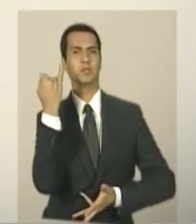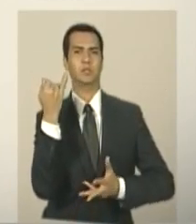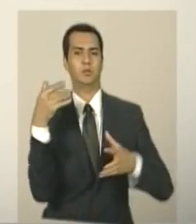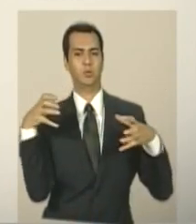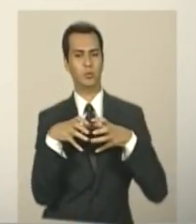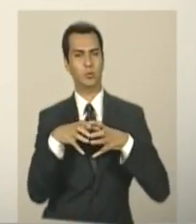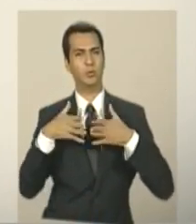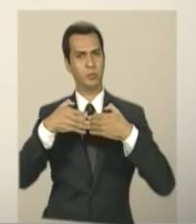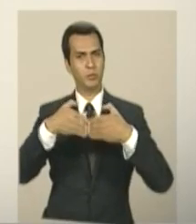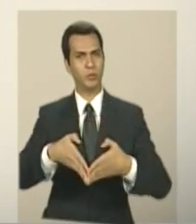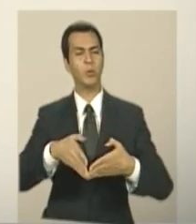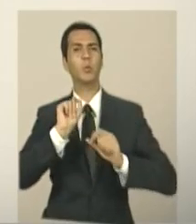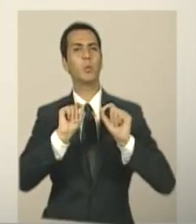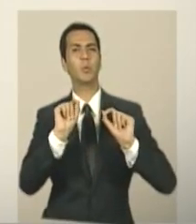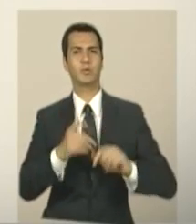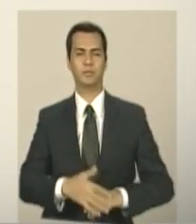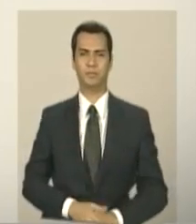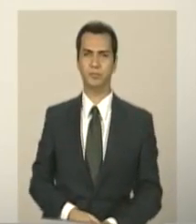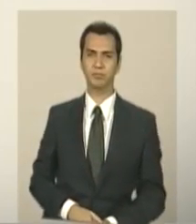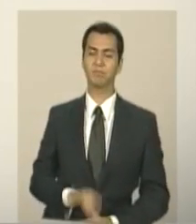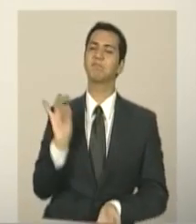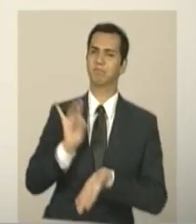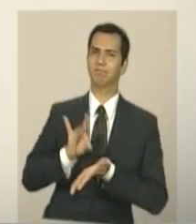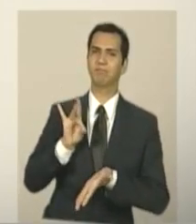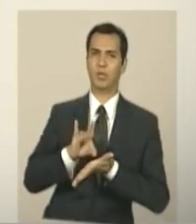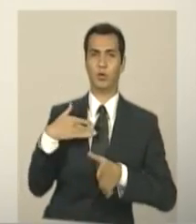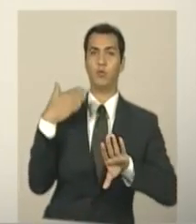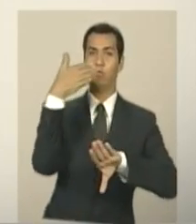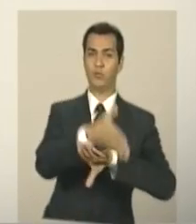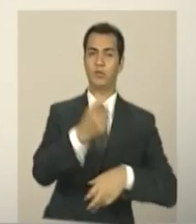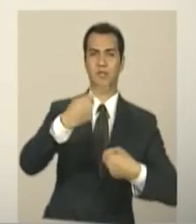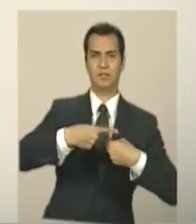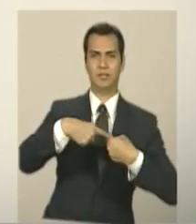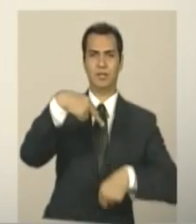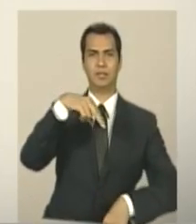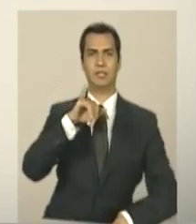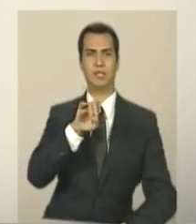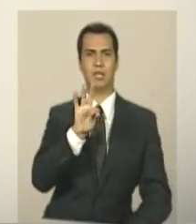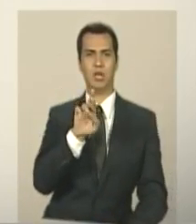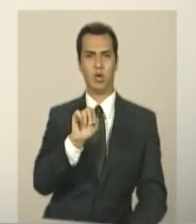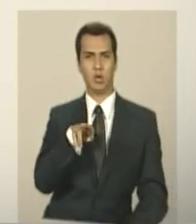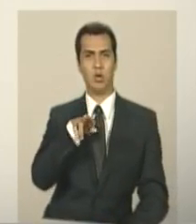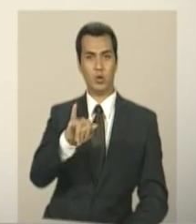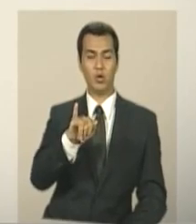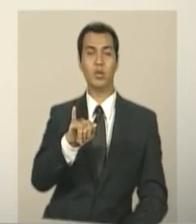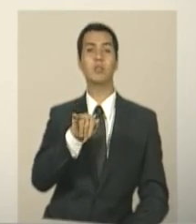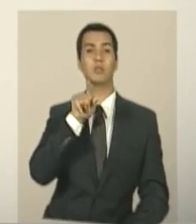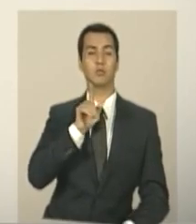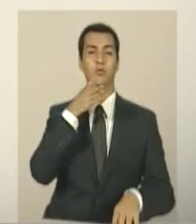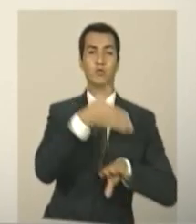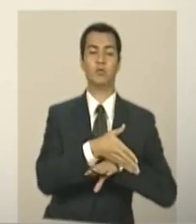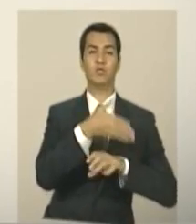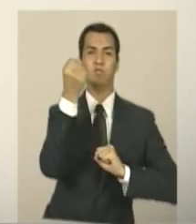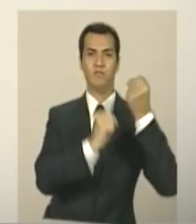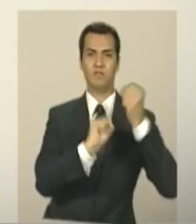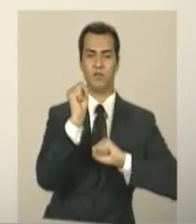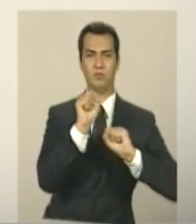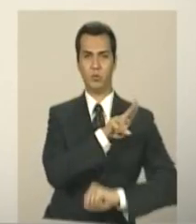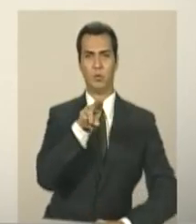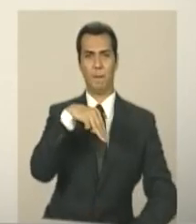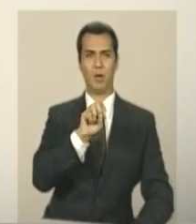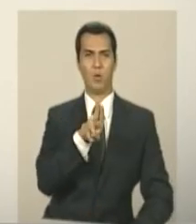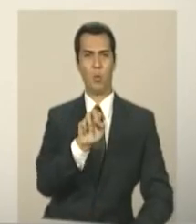estive no estaleiro Mauá lá em Niterói para entrega do primeiro navio do PAC para petrobas